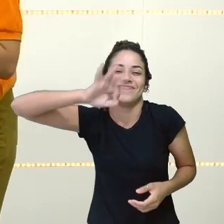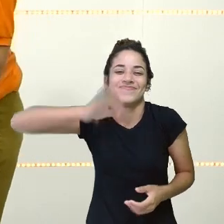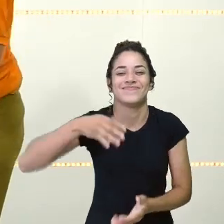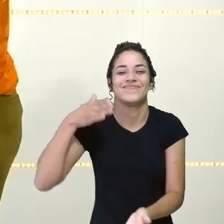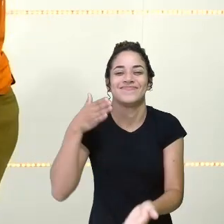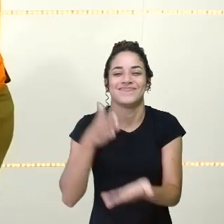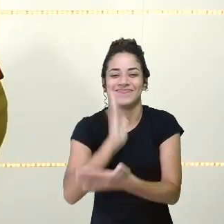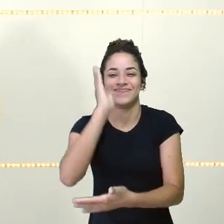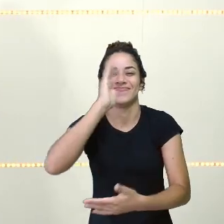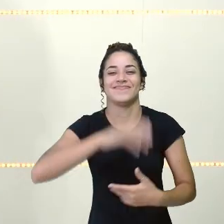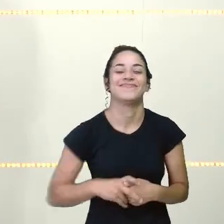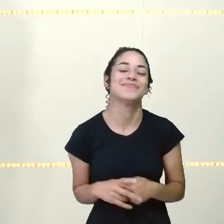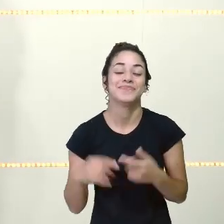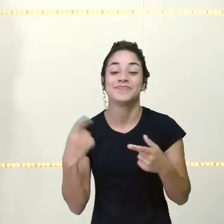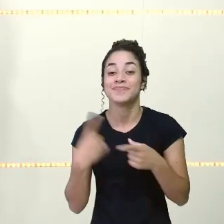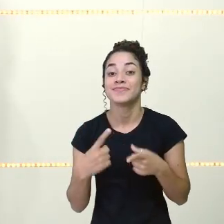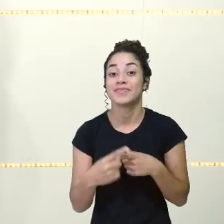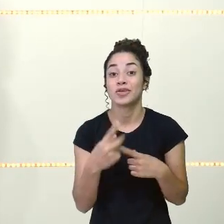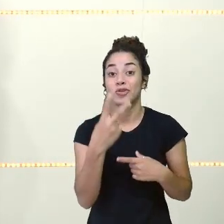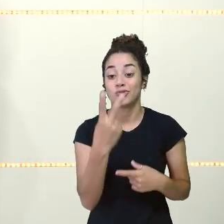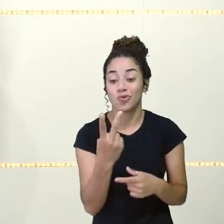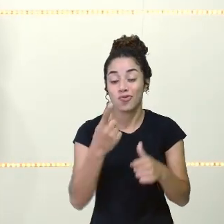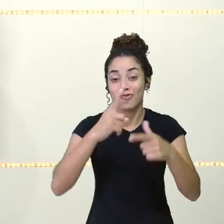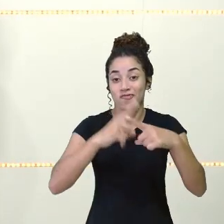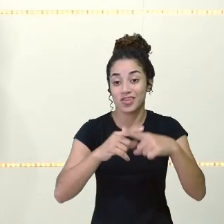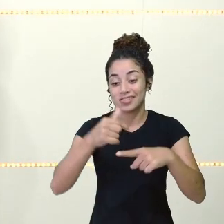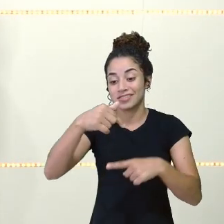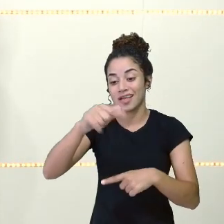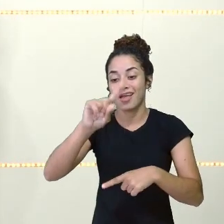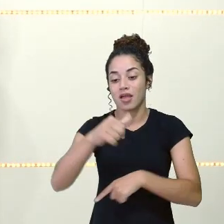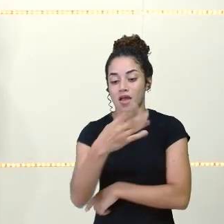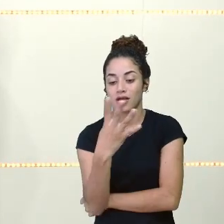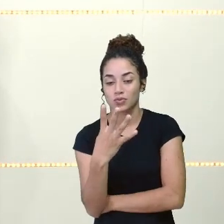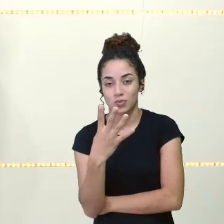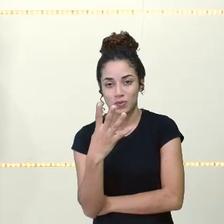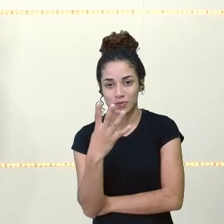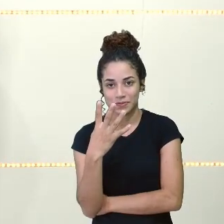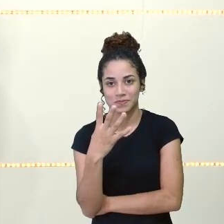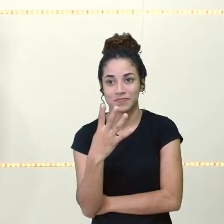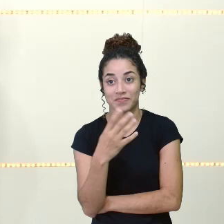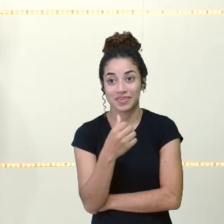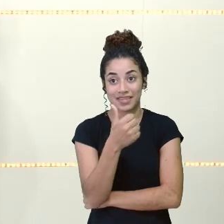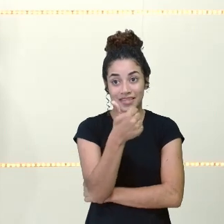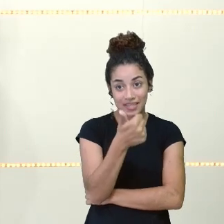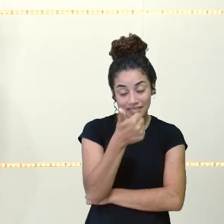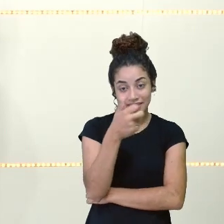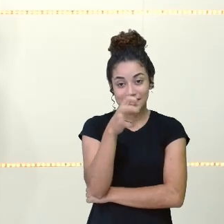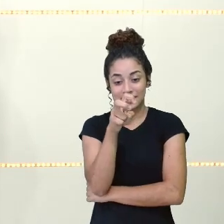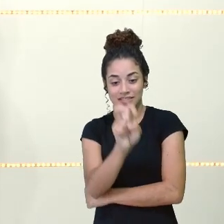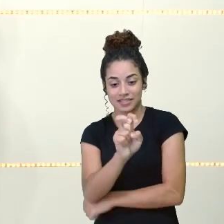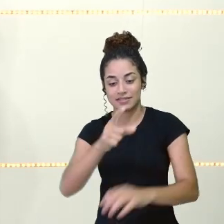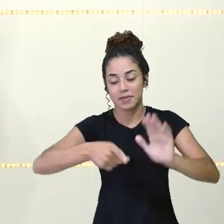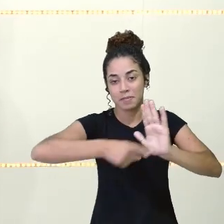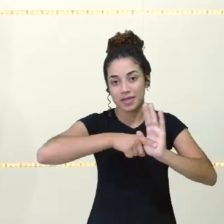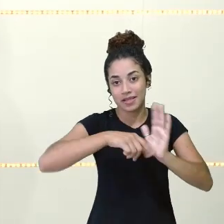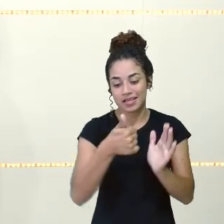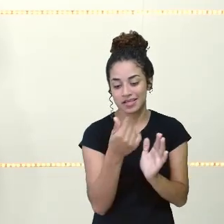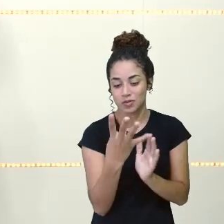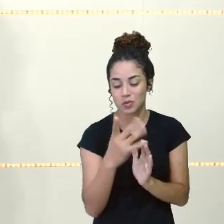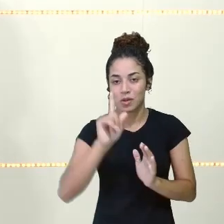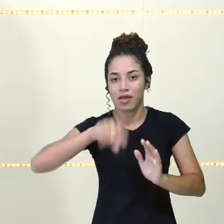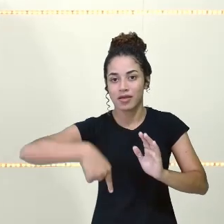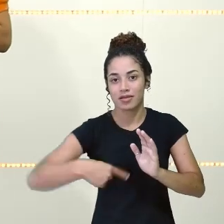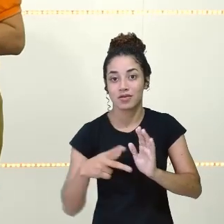certíssimo. Porque 2 vezes 7 é 14, ó. 15 menos 14,